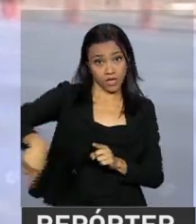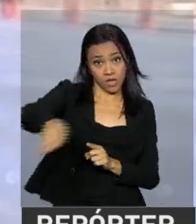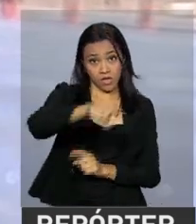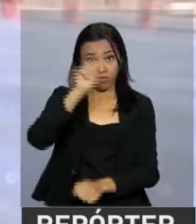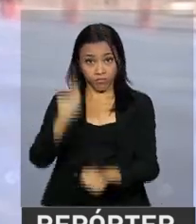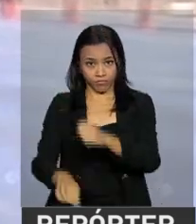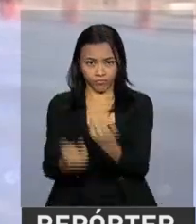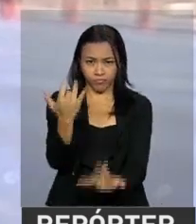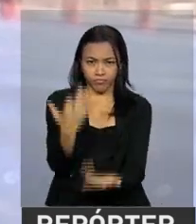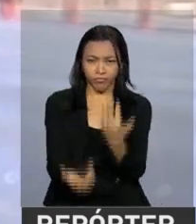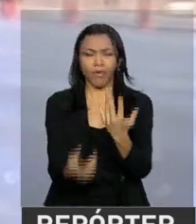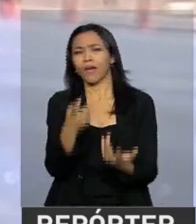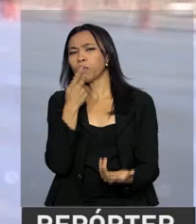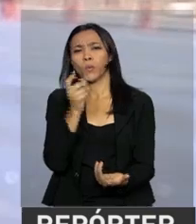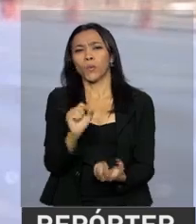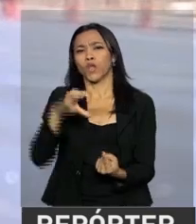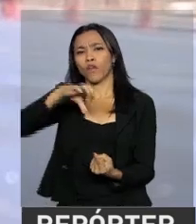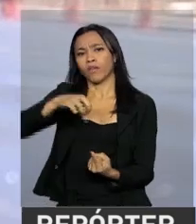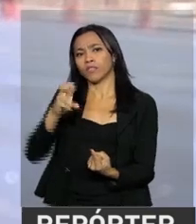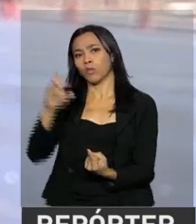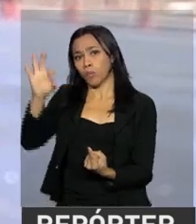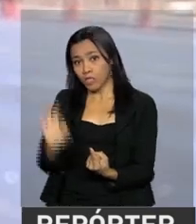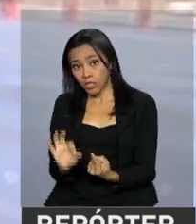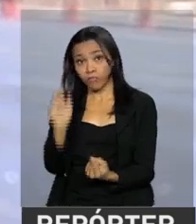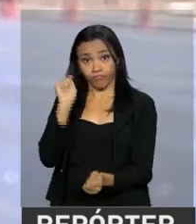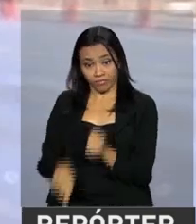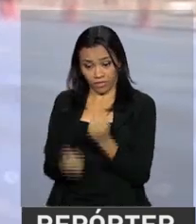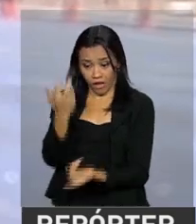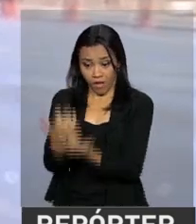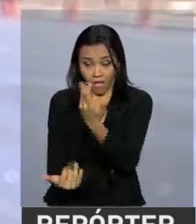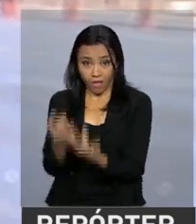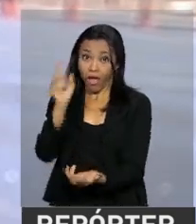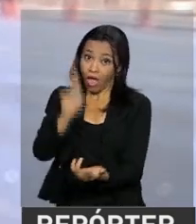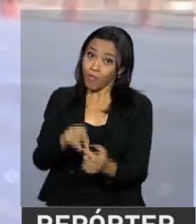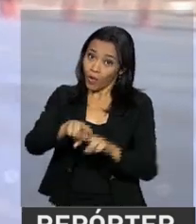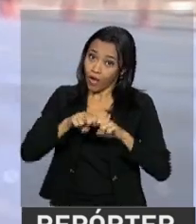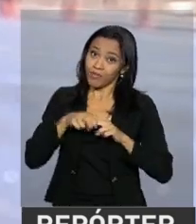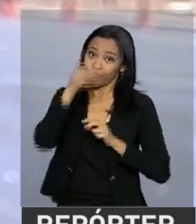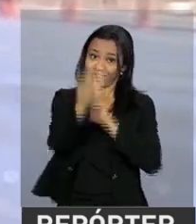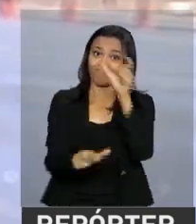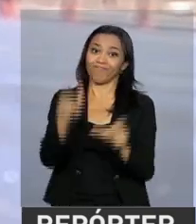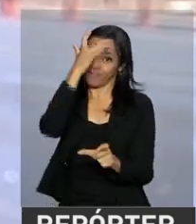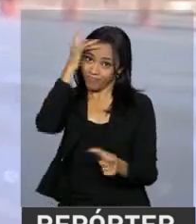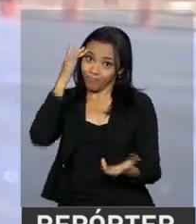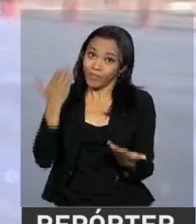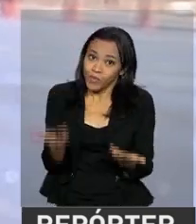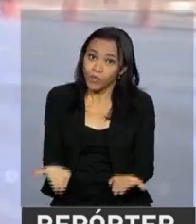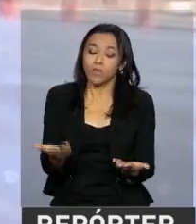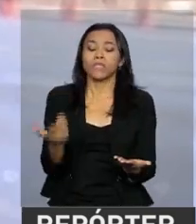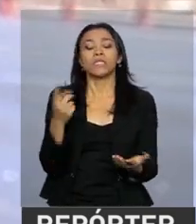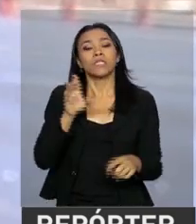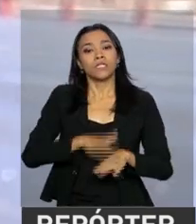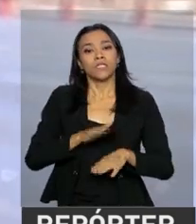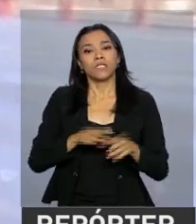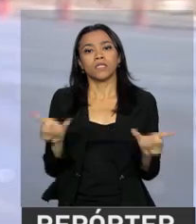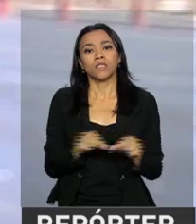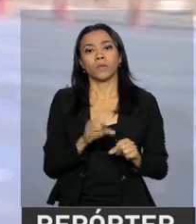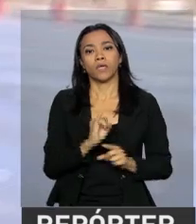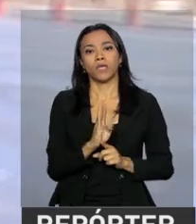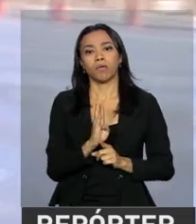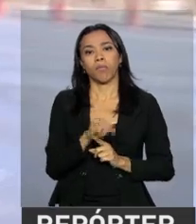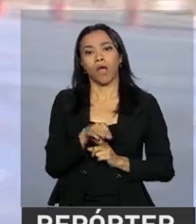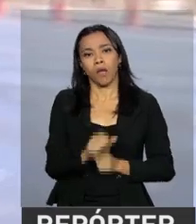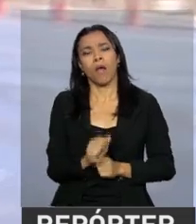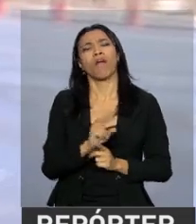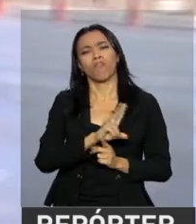IBAMA, estima que 95% das queimadas sejam causadas pelo homem. De acordo com a expectativa do IBAMA, as ocorrências só